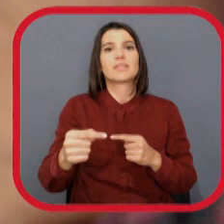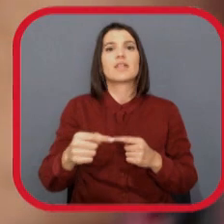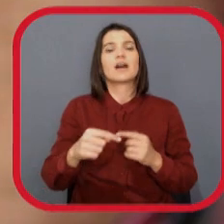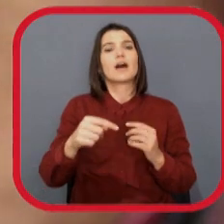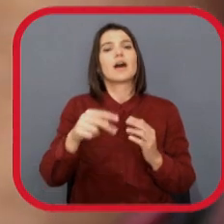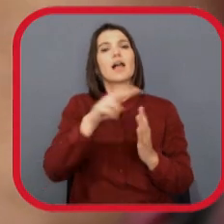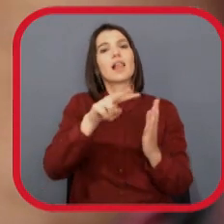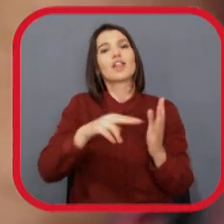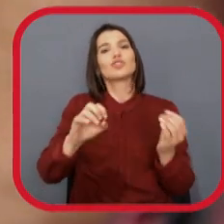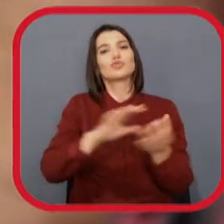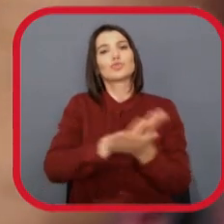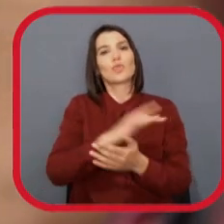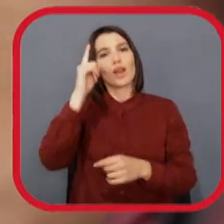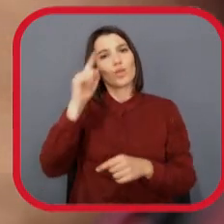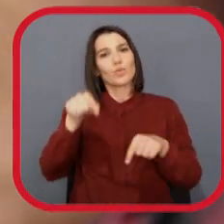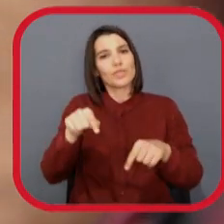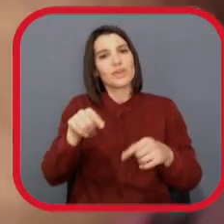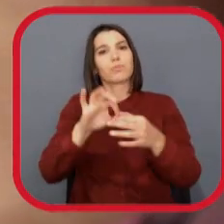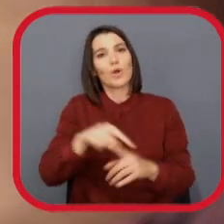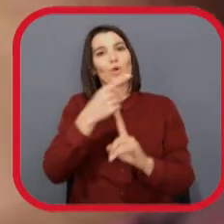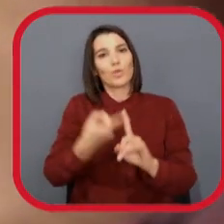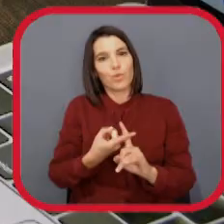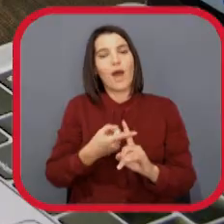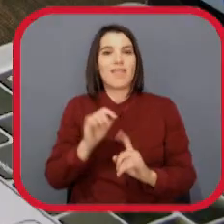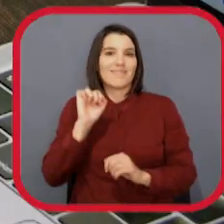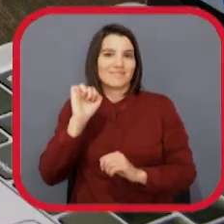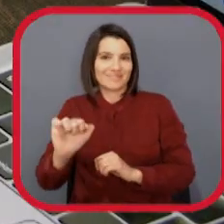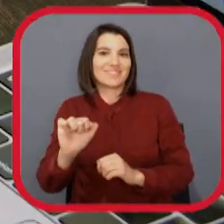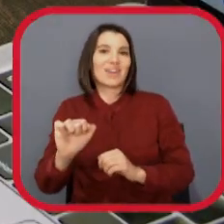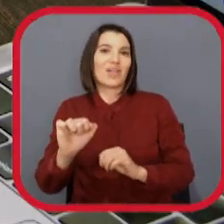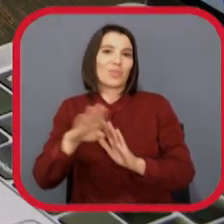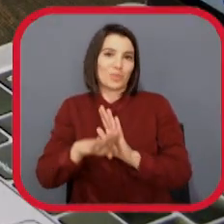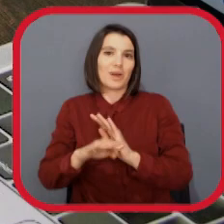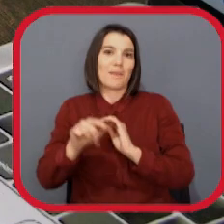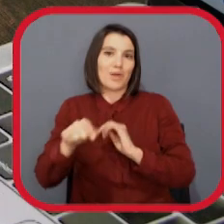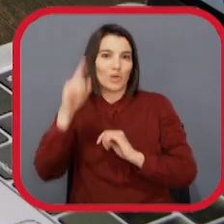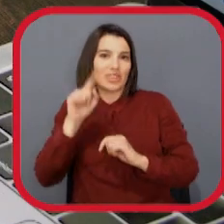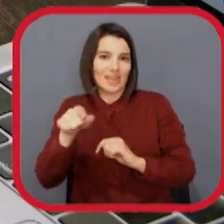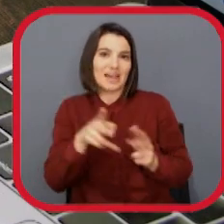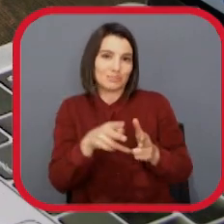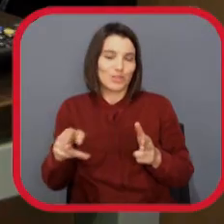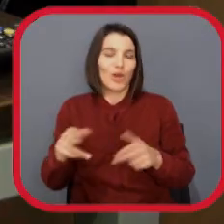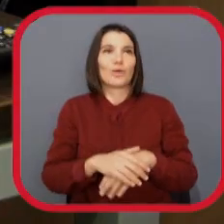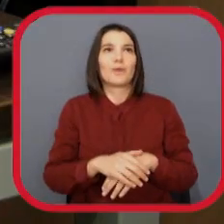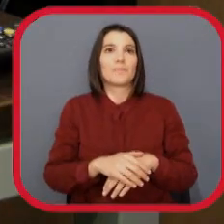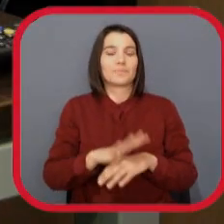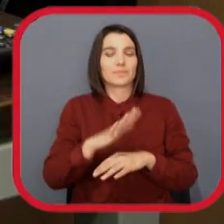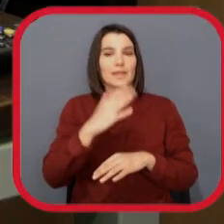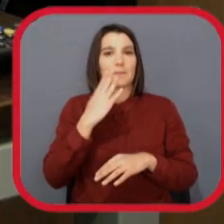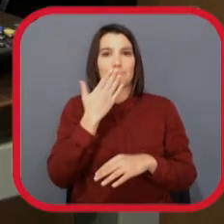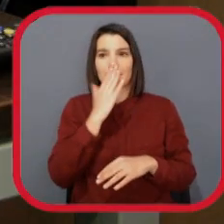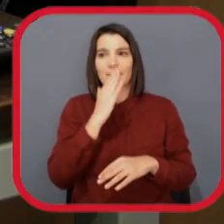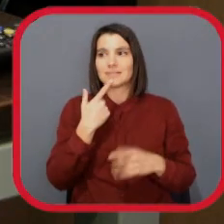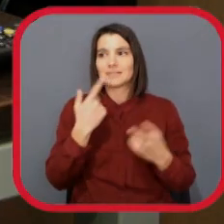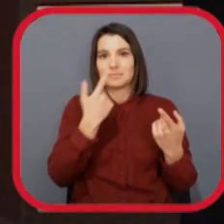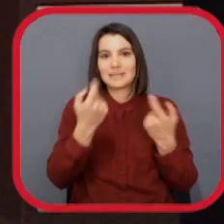escrita, lia um jornal do dia em que estávamos, do ano específico do episódio em que estava a escrever. Acho que foi mais parecido com a